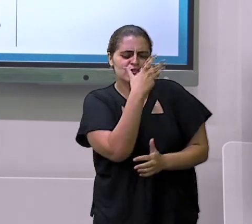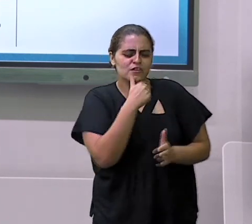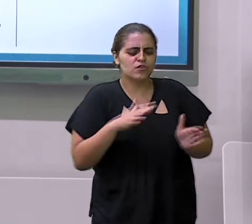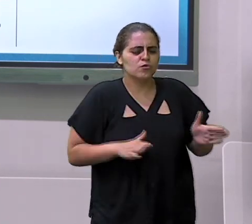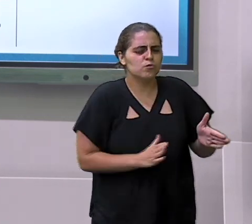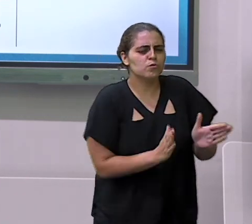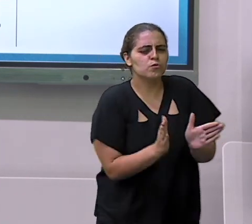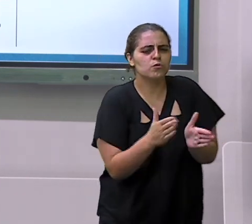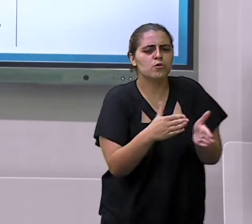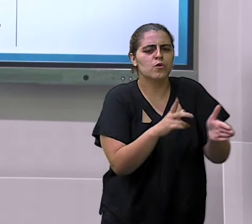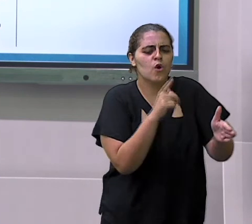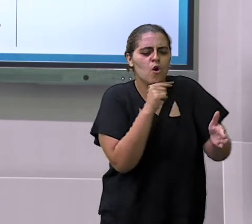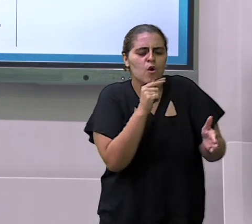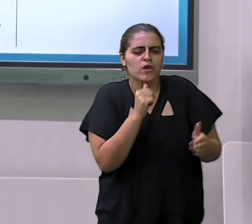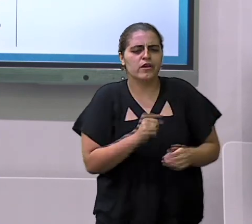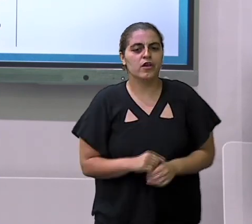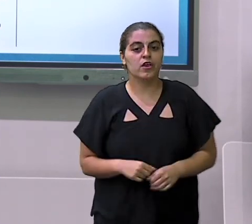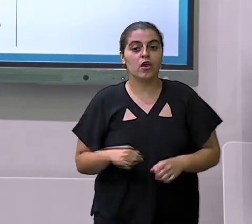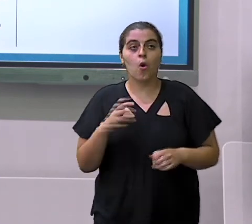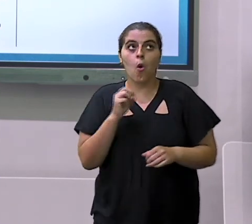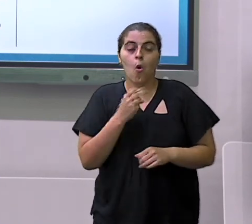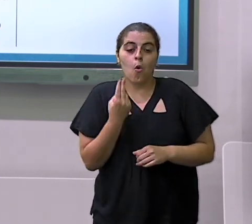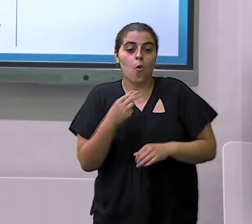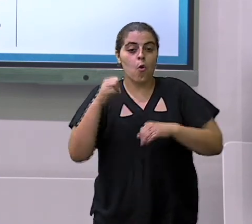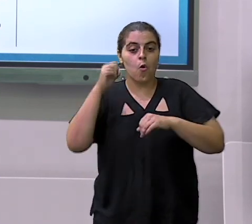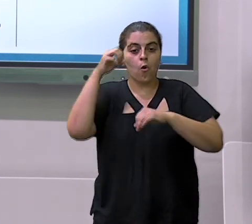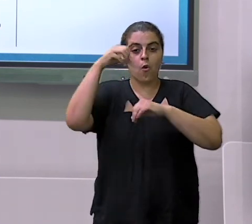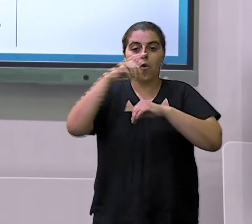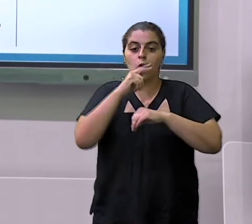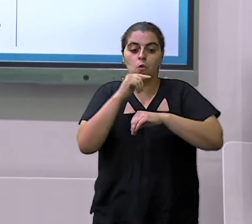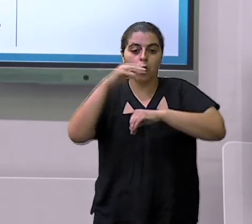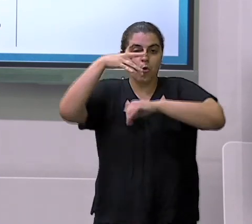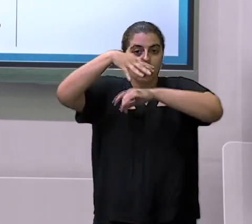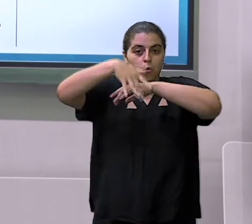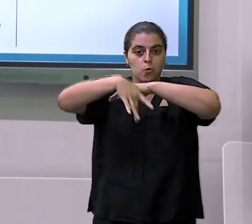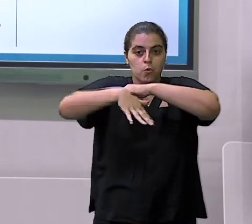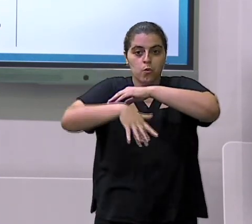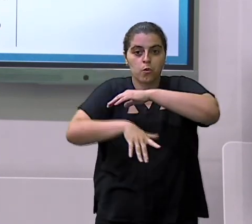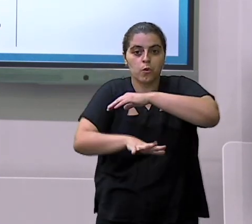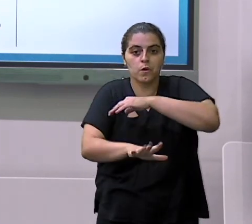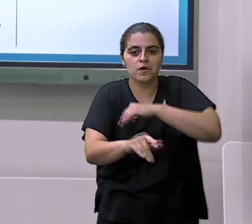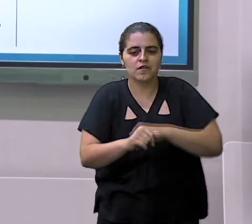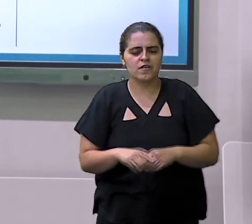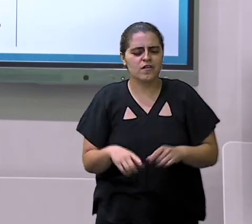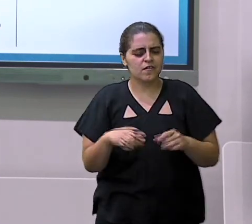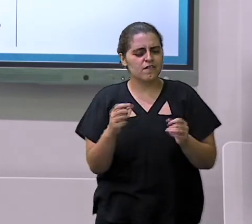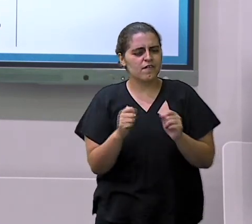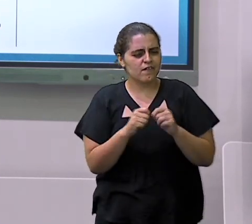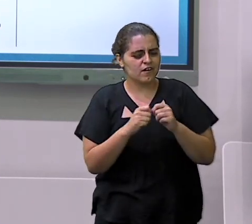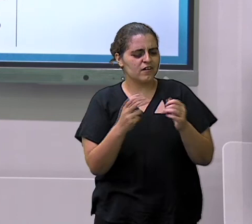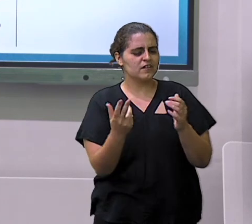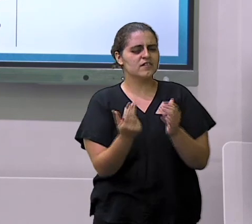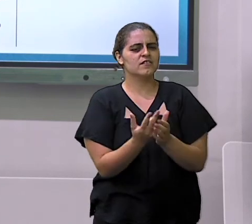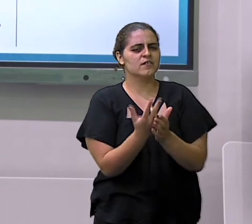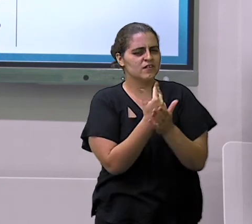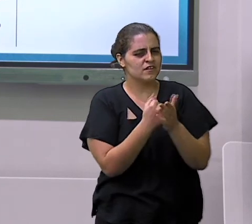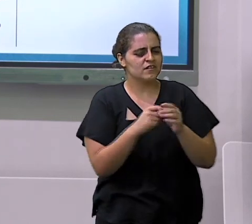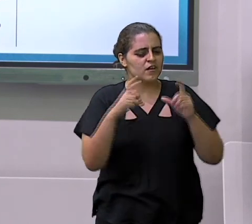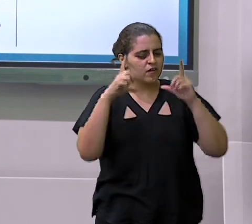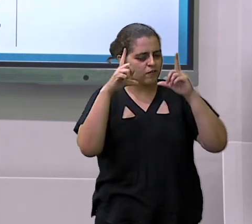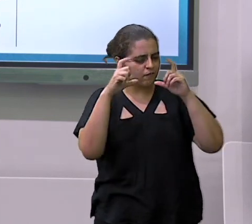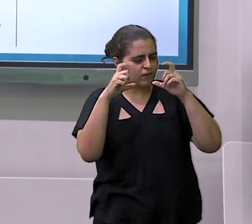Você mora no lugar onde tem cachoeira? Faça um desenho dessa cachoeira, fotografa e posta aí nas redes